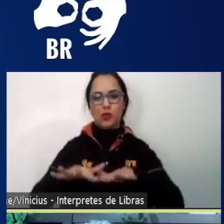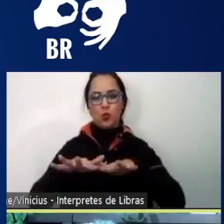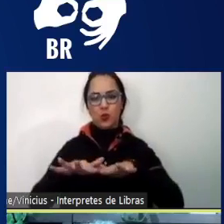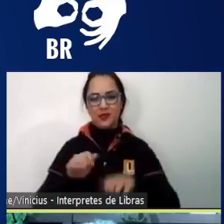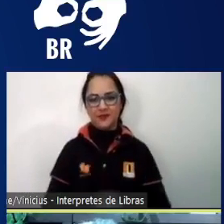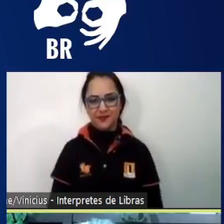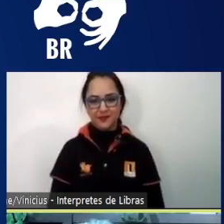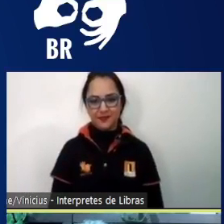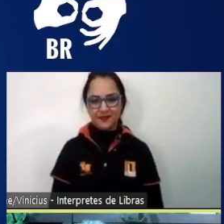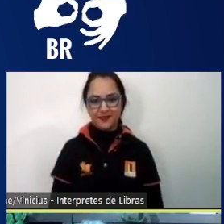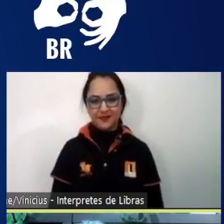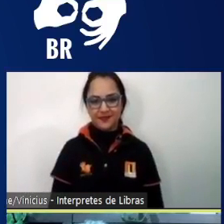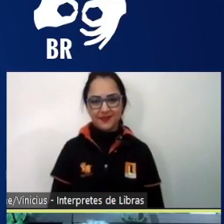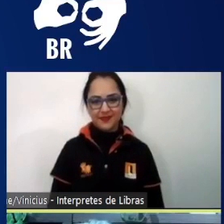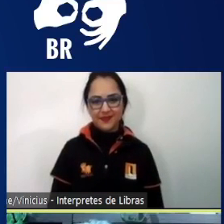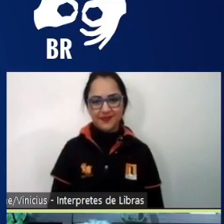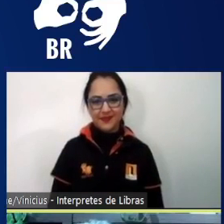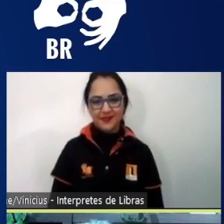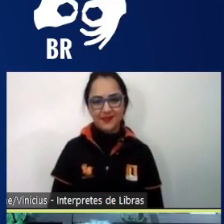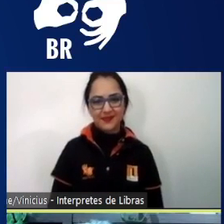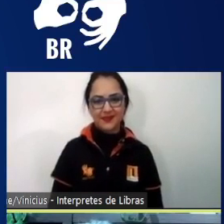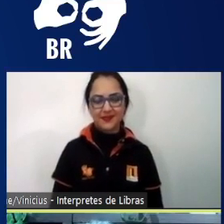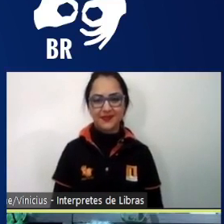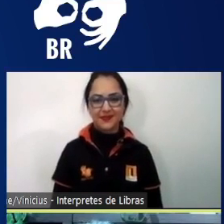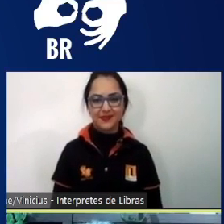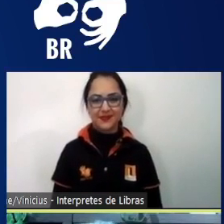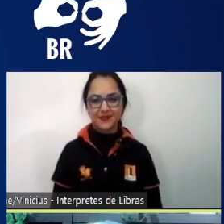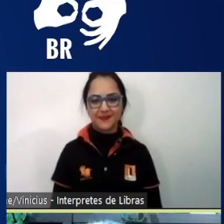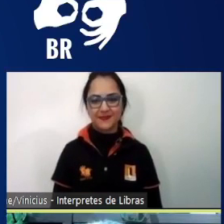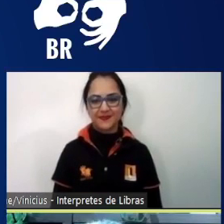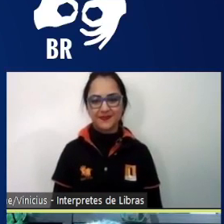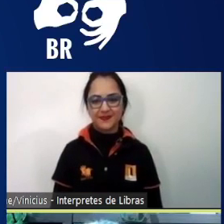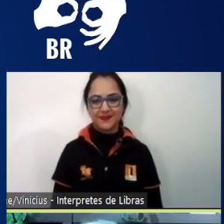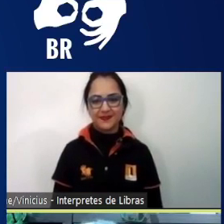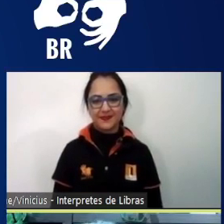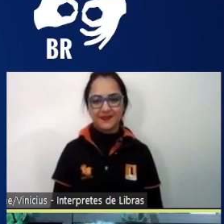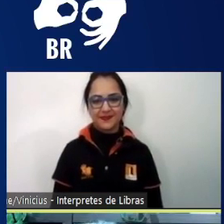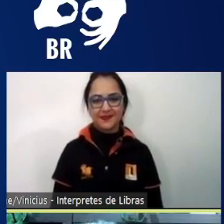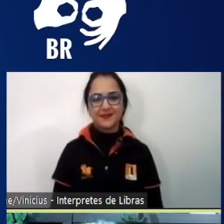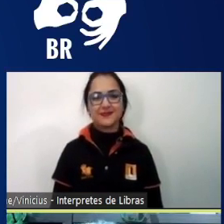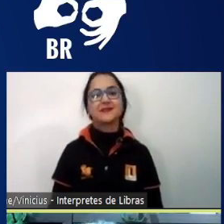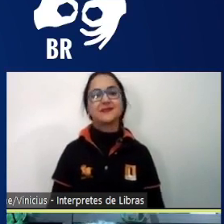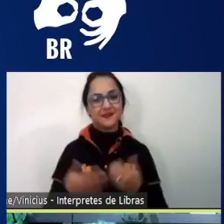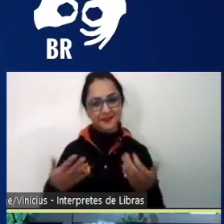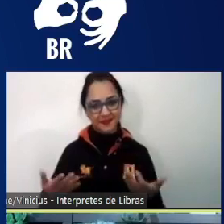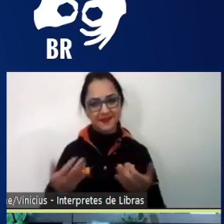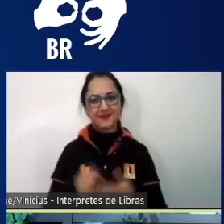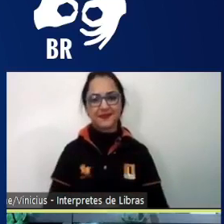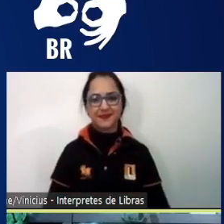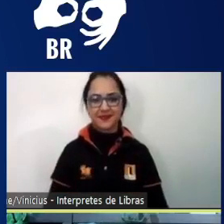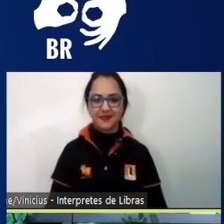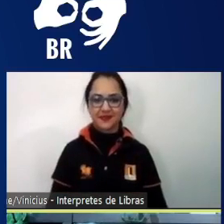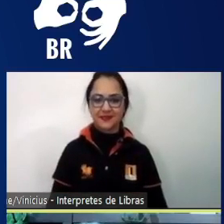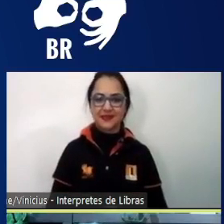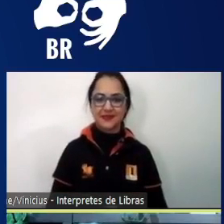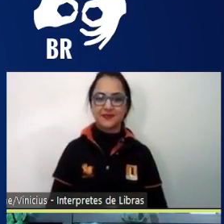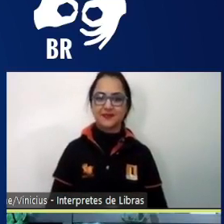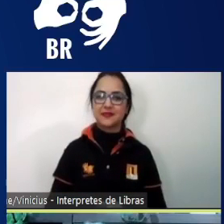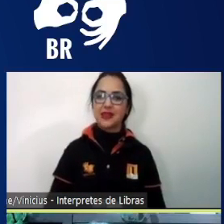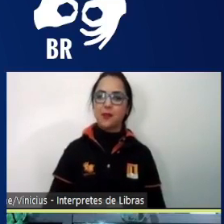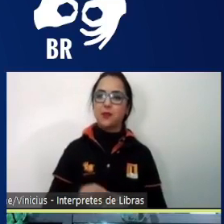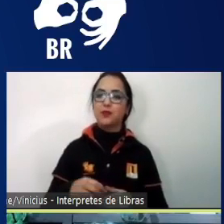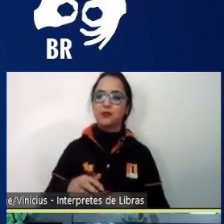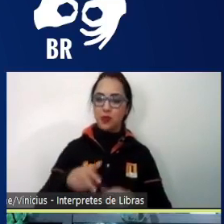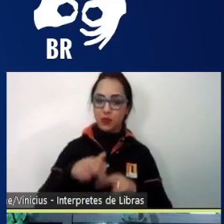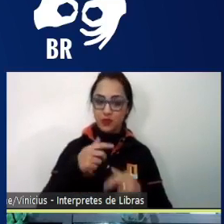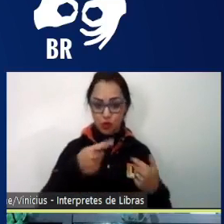que vai muito mais além do que isso. E é nesse viés que a amplitude do